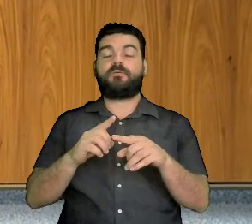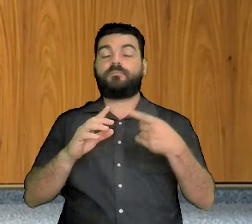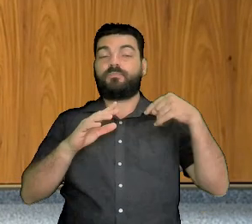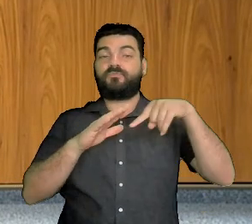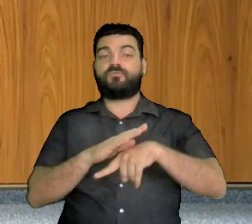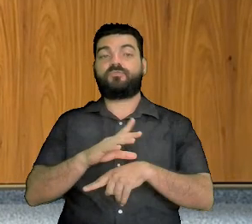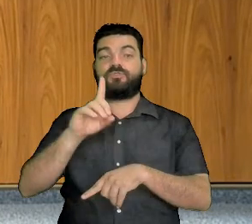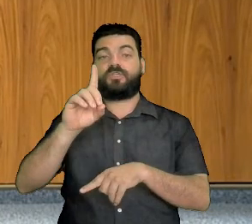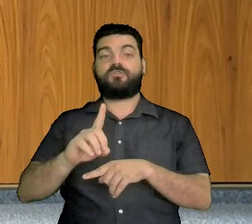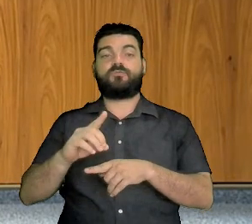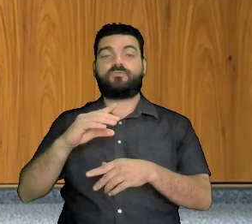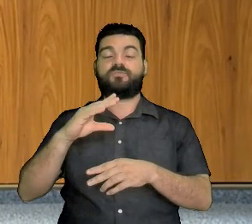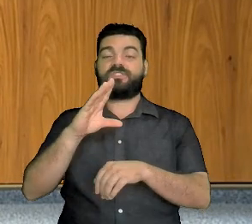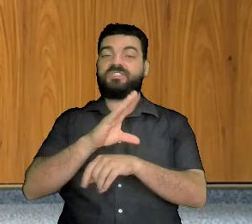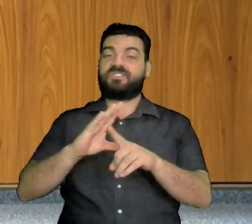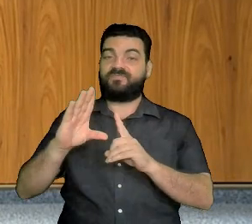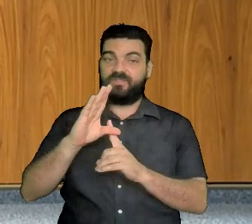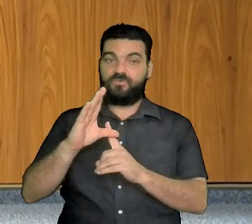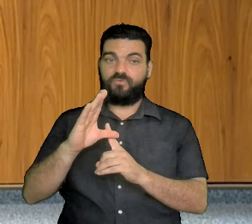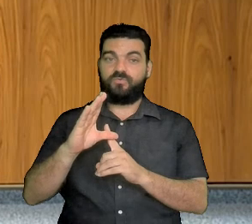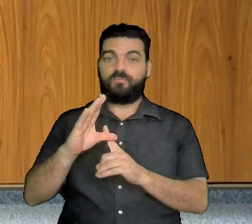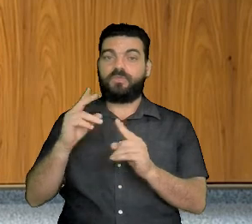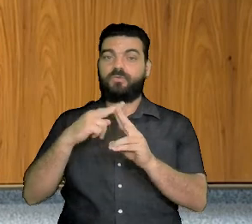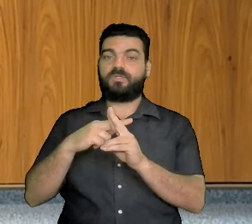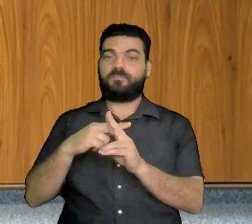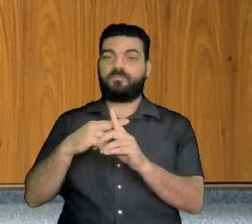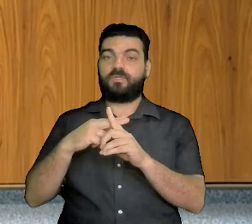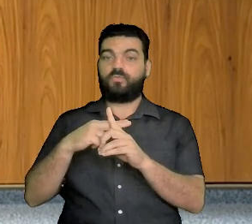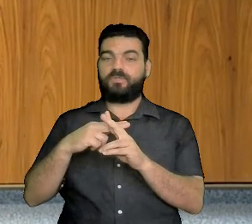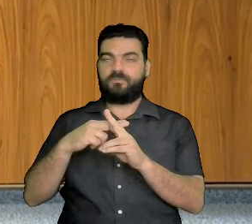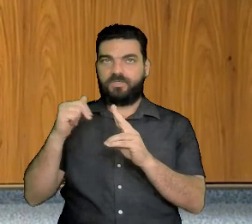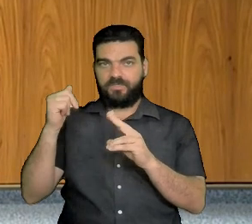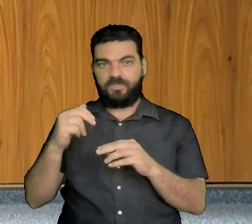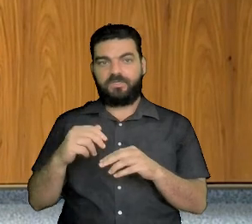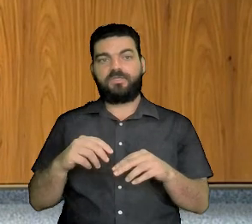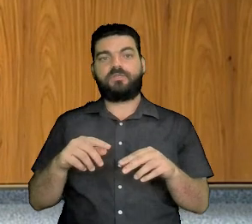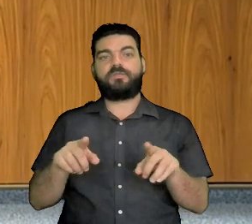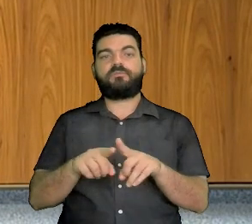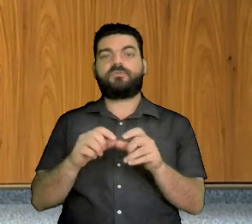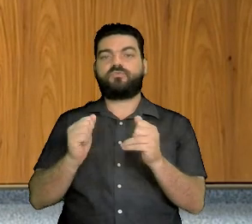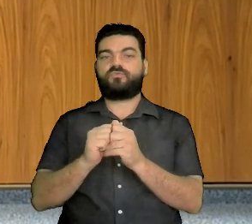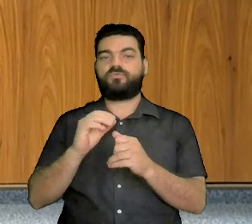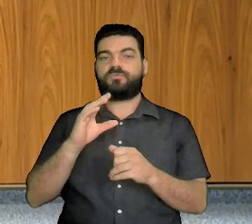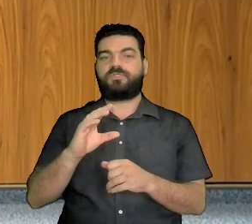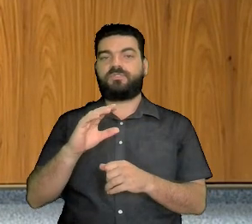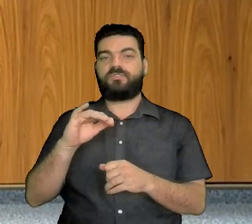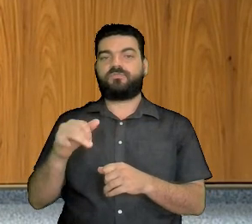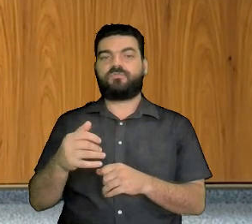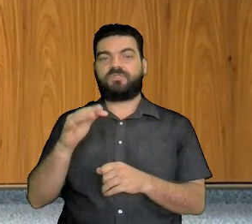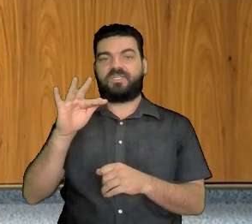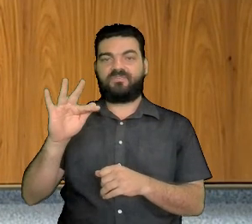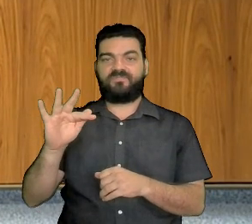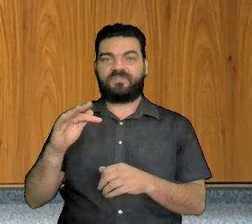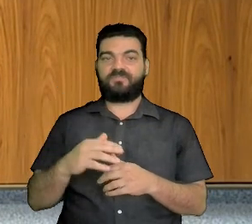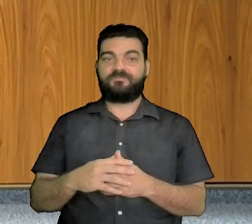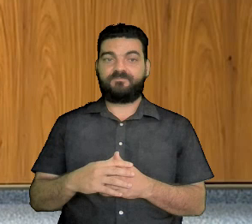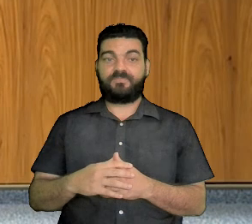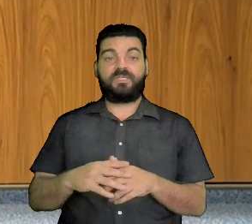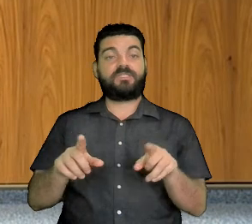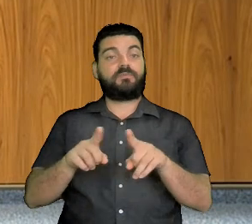pela Unesp e especialista em Direito Processual Civil pela Universidade de Brasília, em convênio com